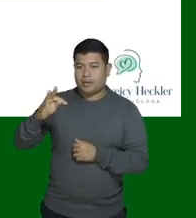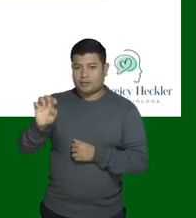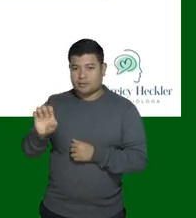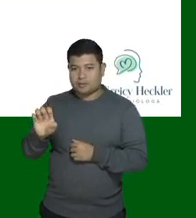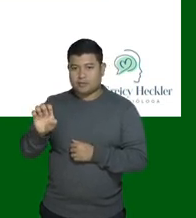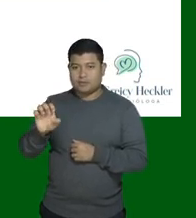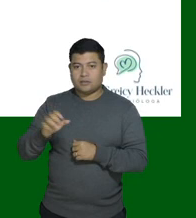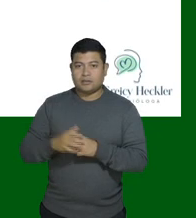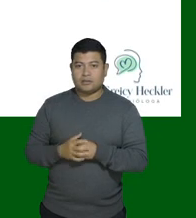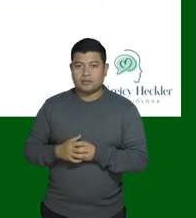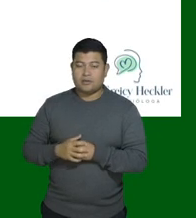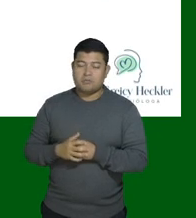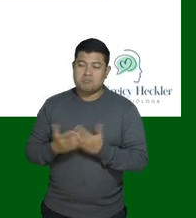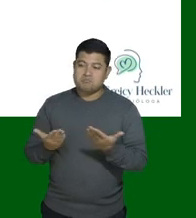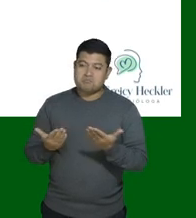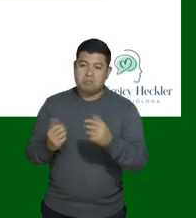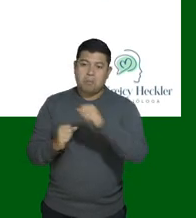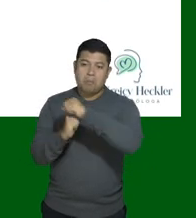ponte,